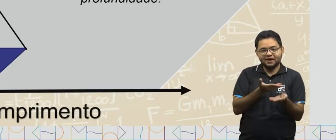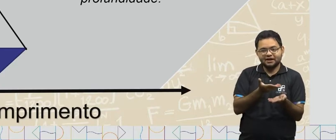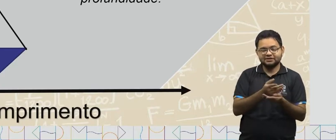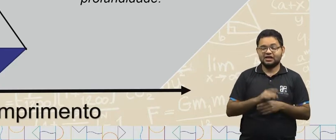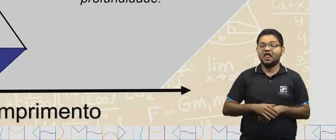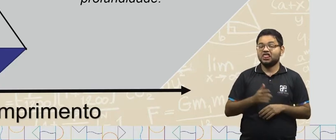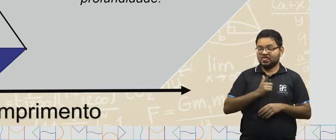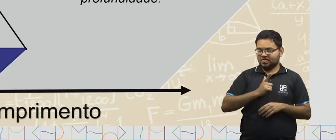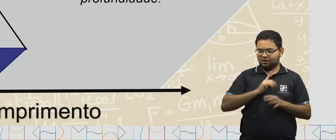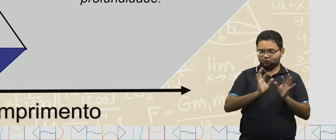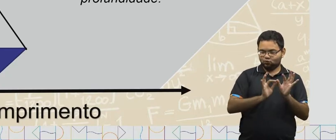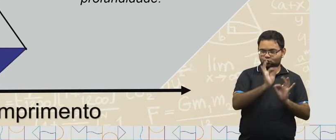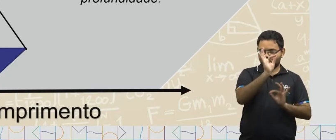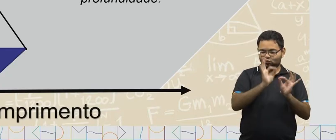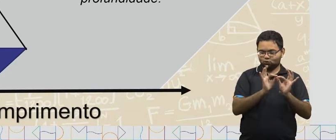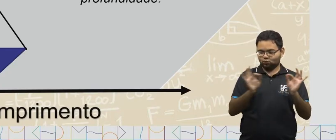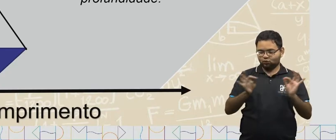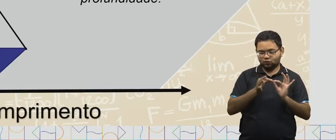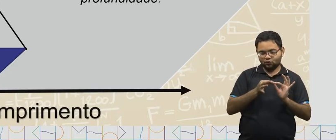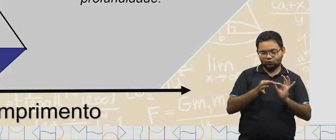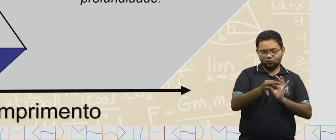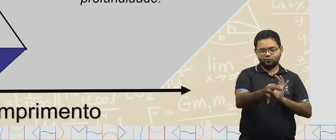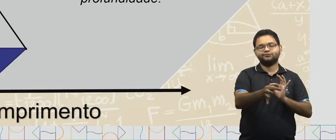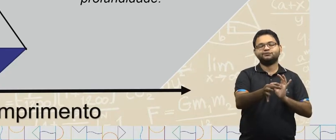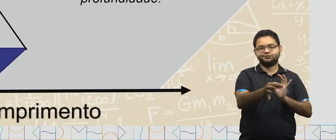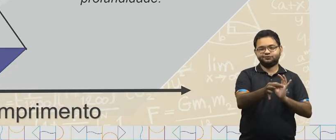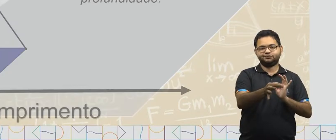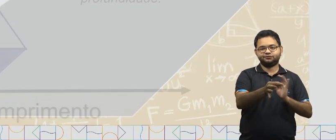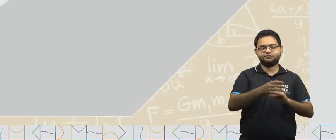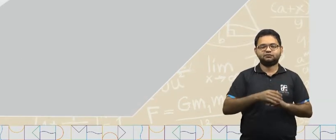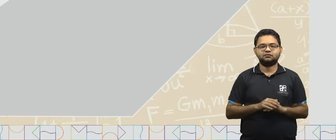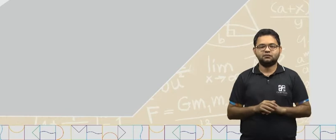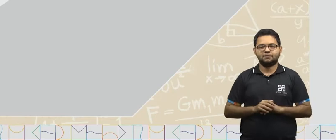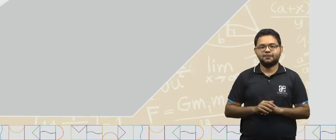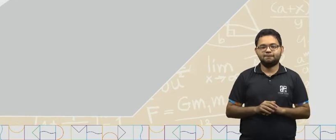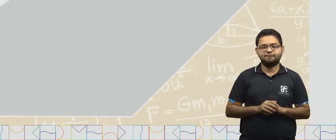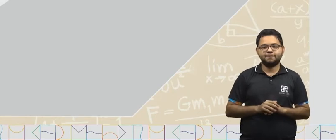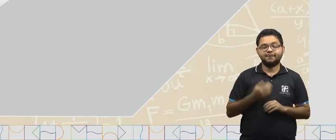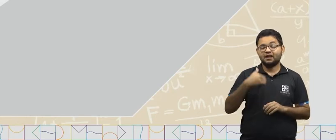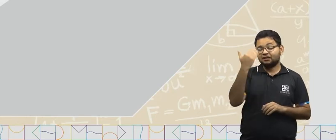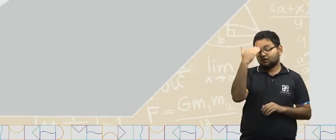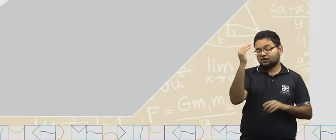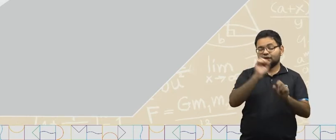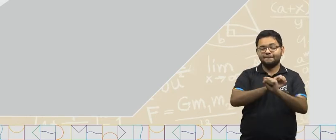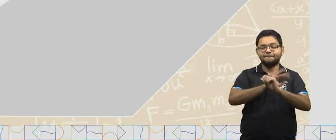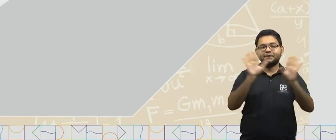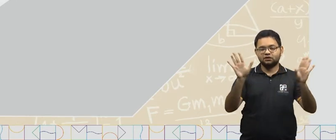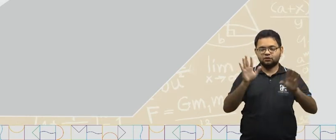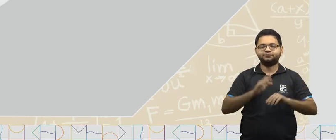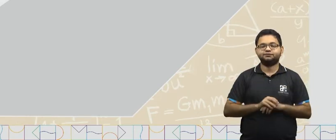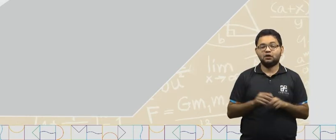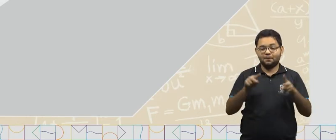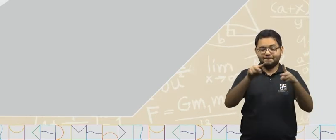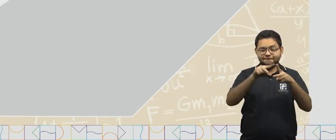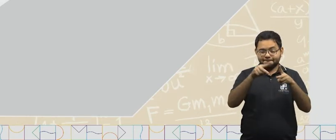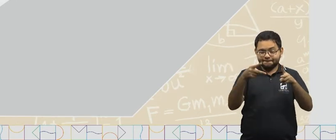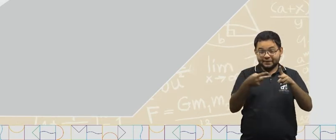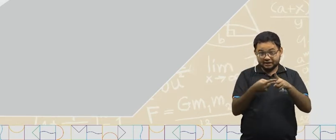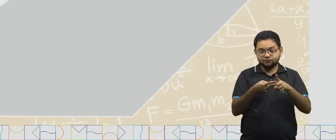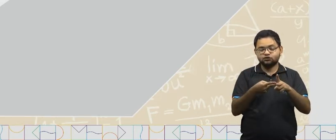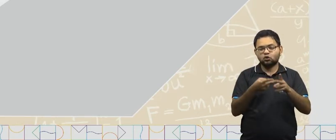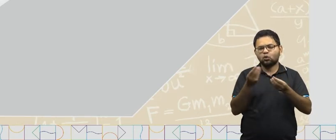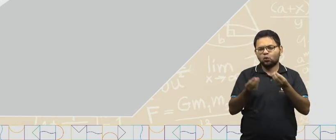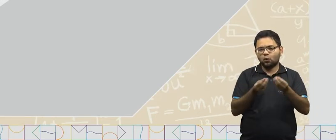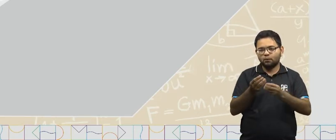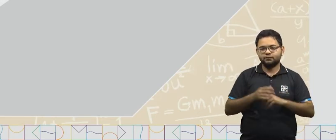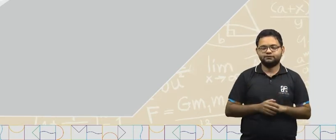Largura, comprimento e profundidade. Para compreendermos melhor, toda a pirâmide começa a partir